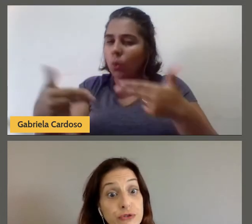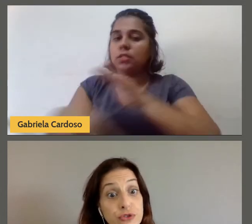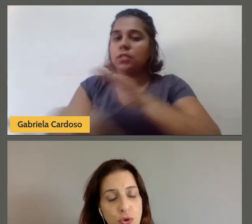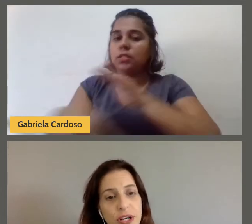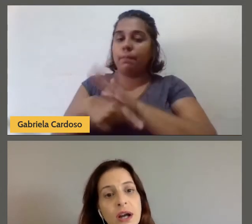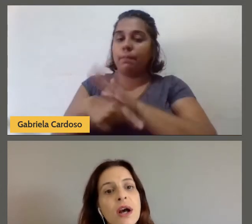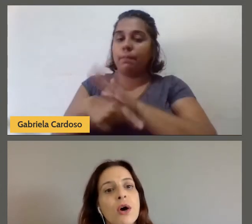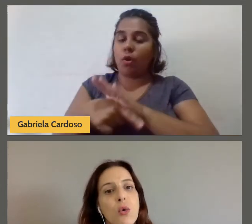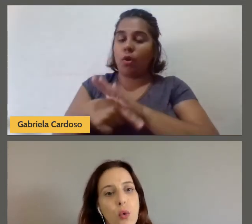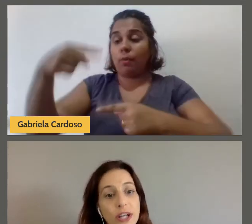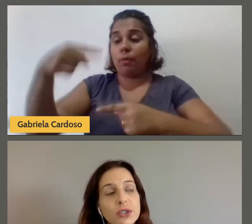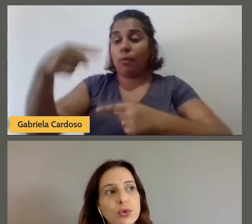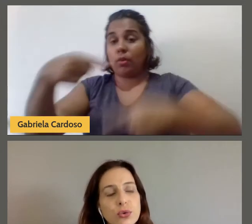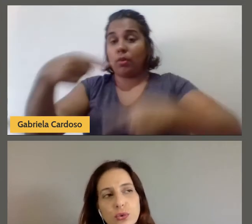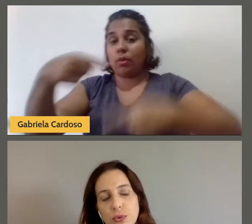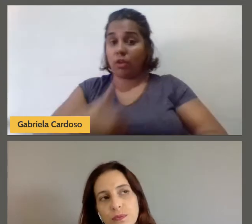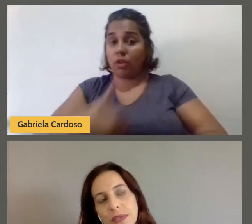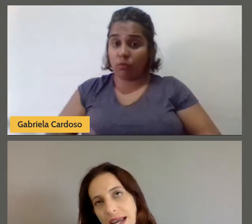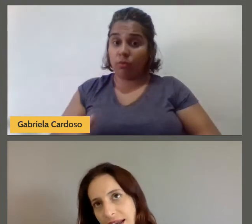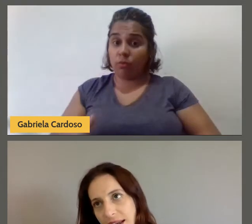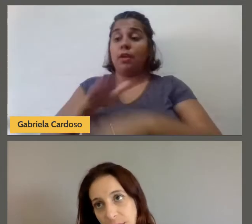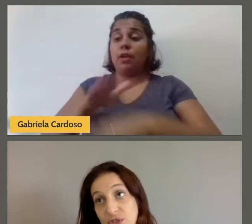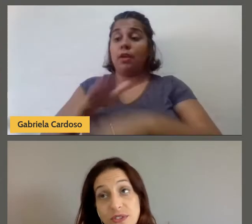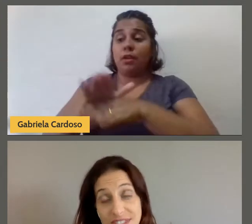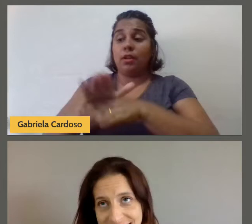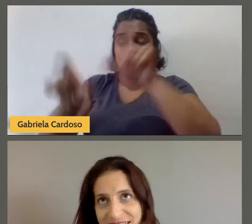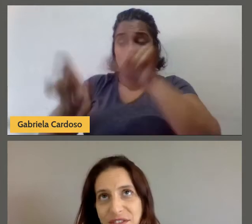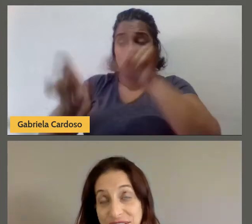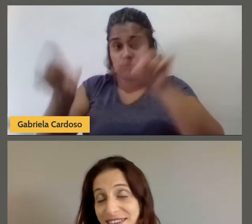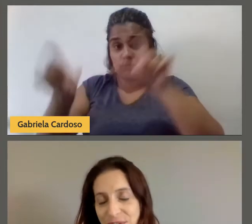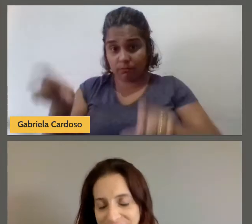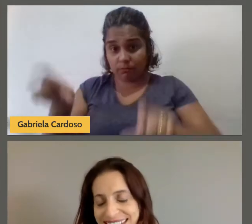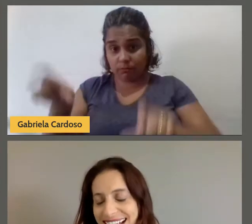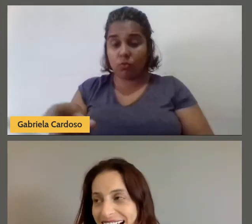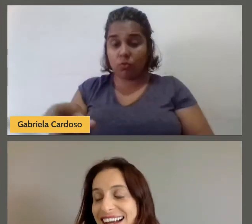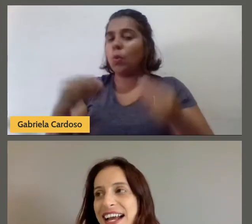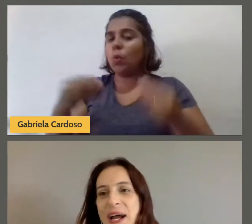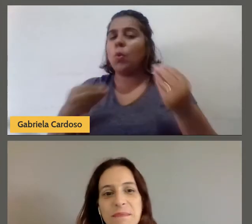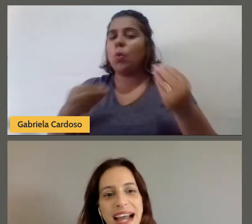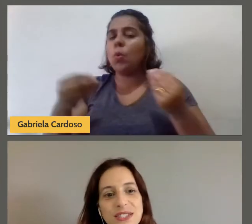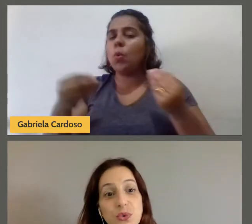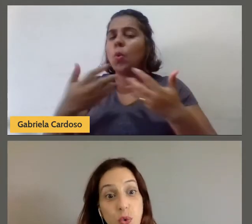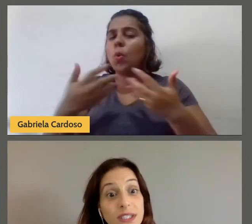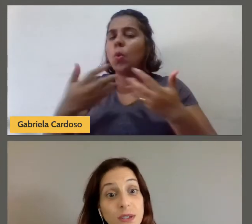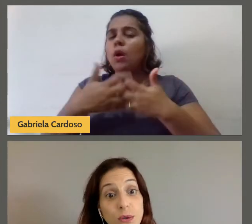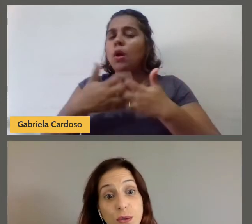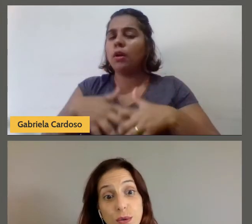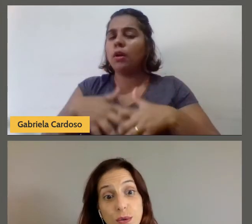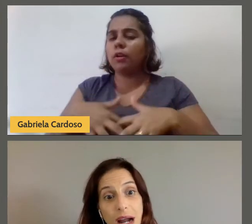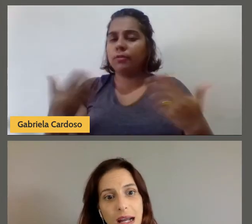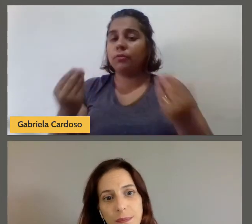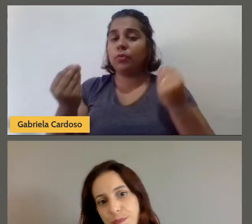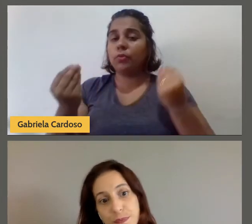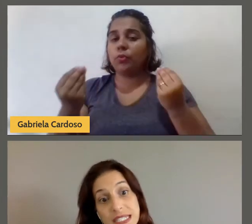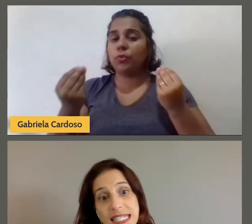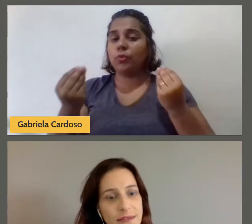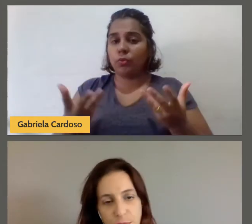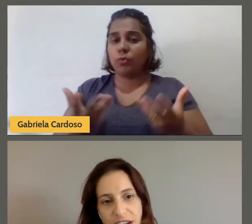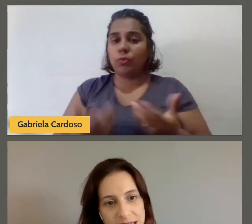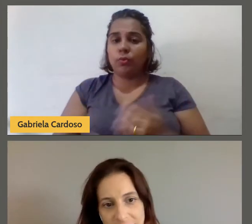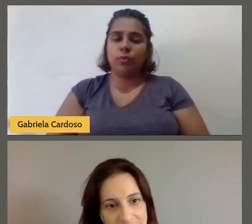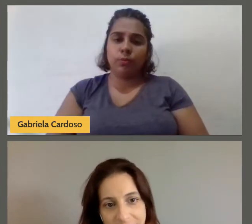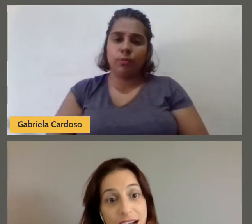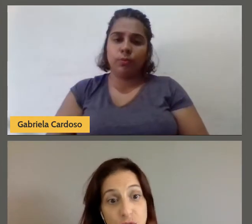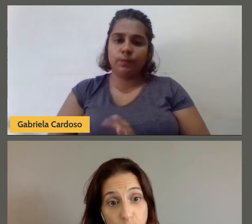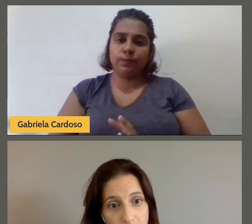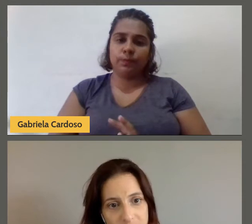Como que funciona, o quanto, imagino que vocês devam tentar, mas o quanto vamos